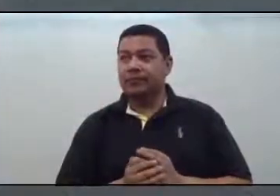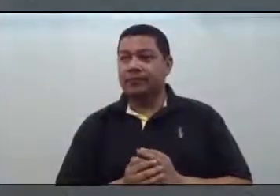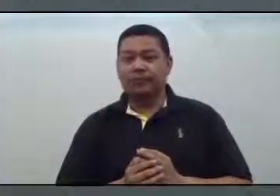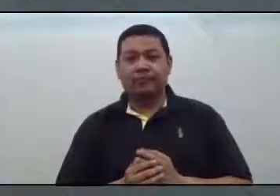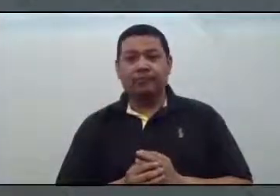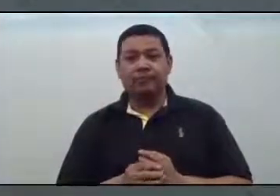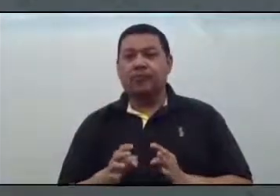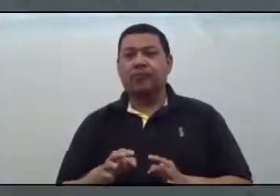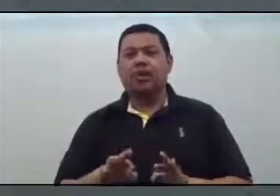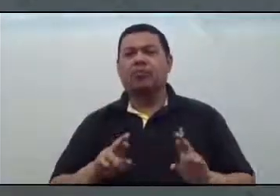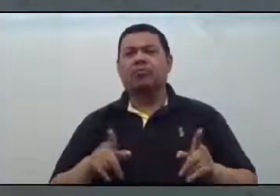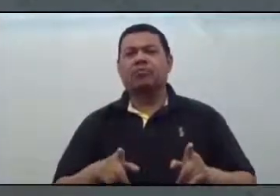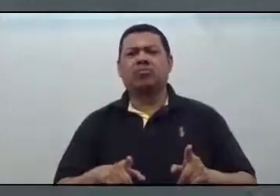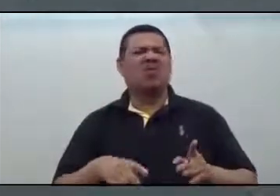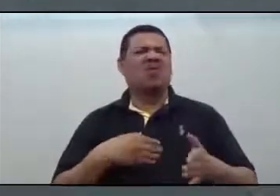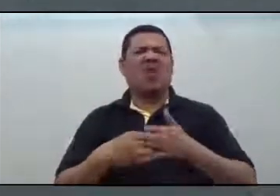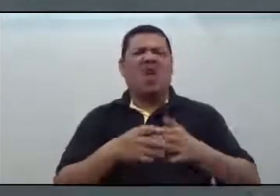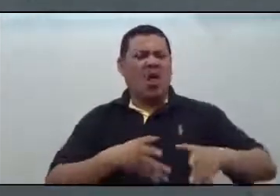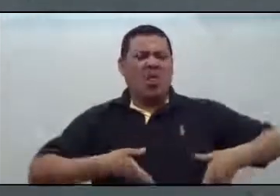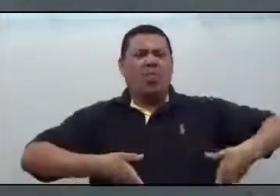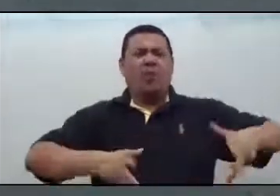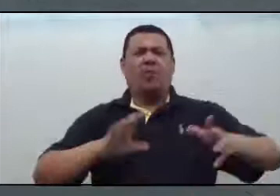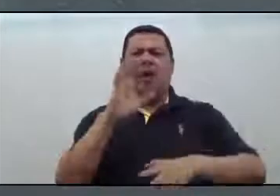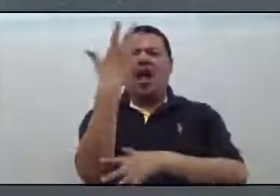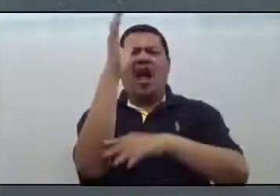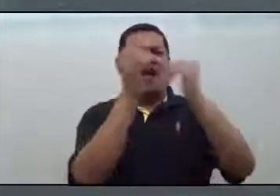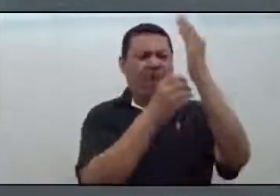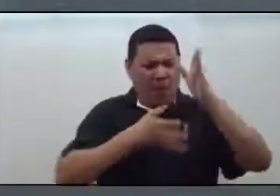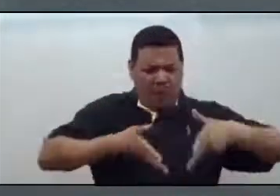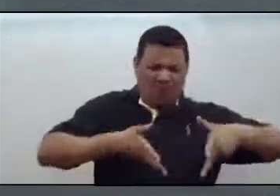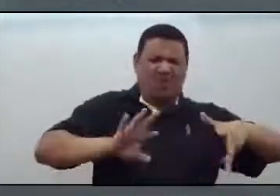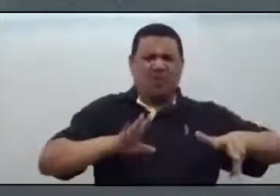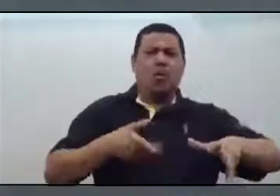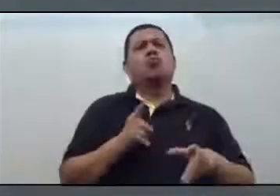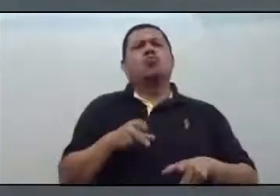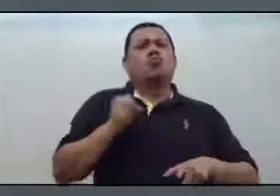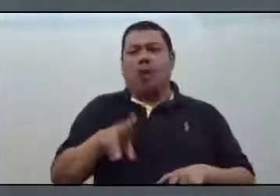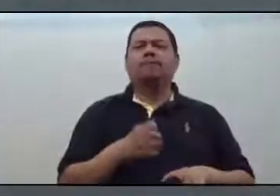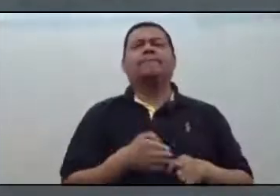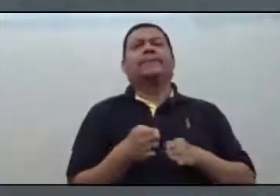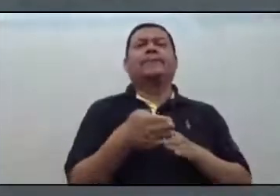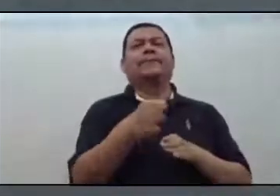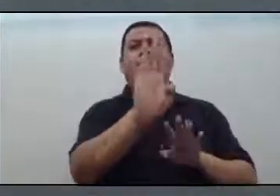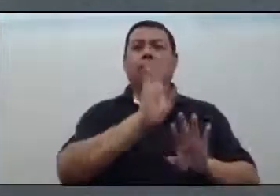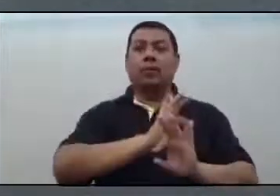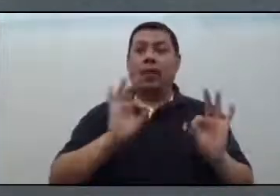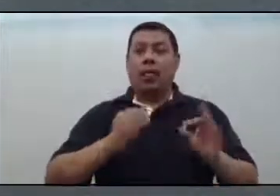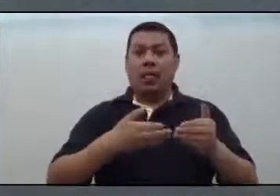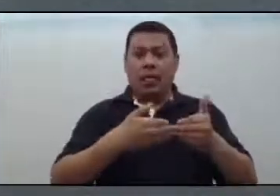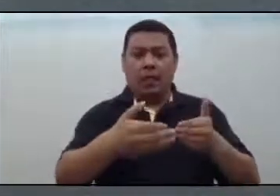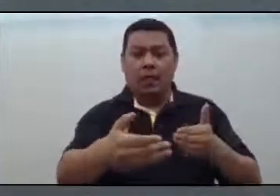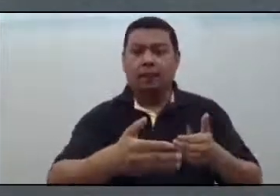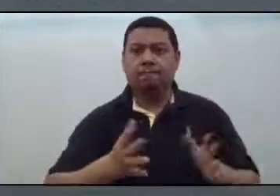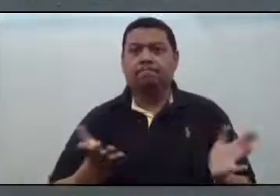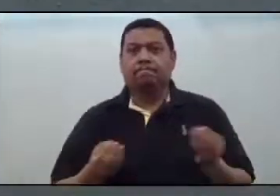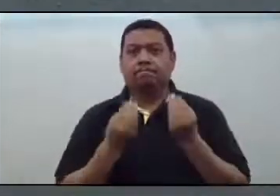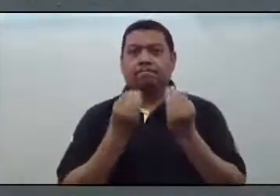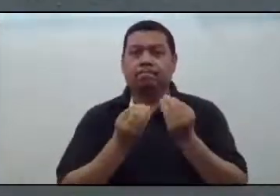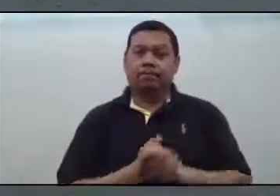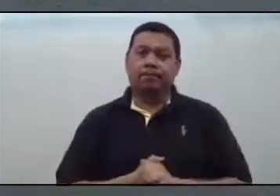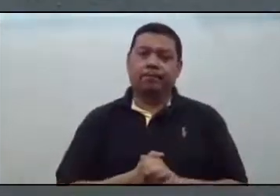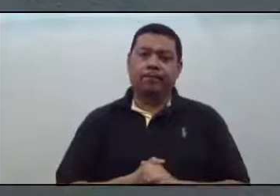meio da mata, vai desviando das árvores e faz o asfalto. Tá?